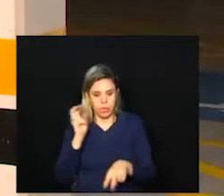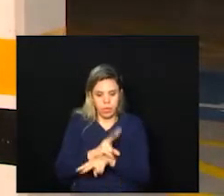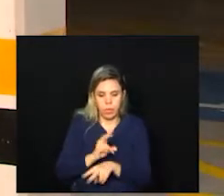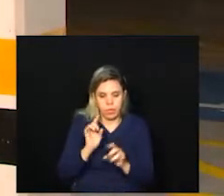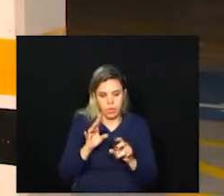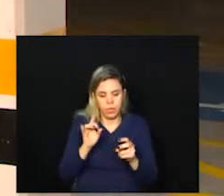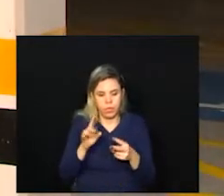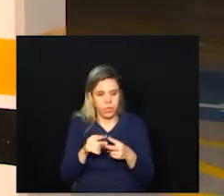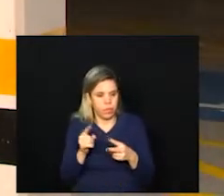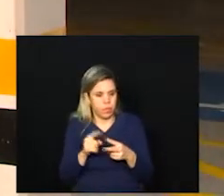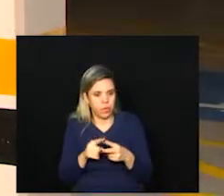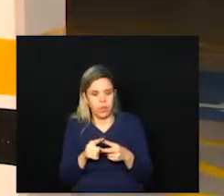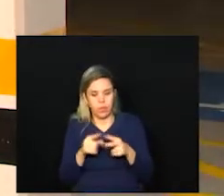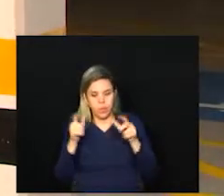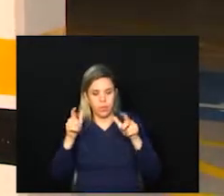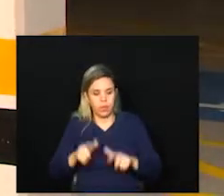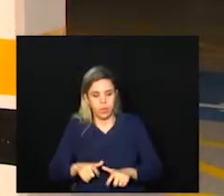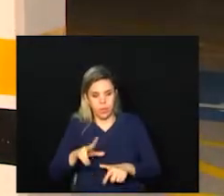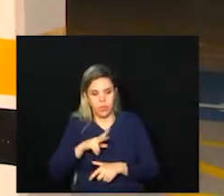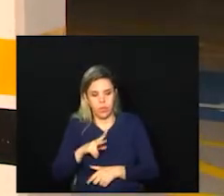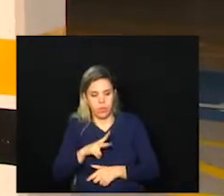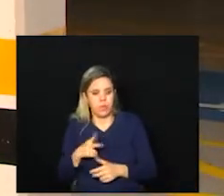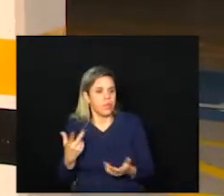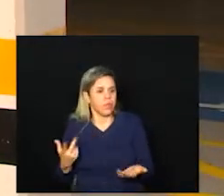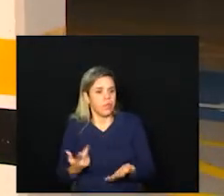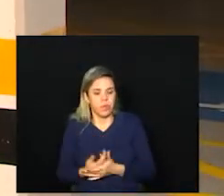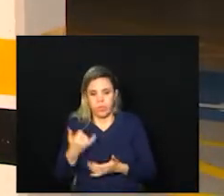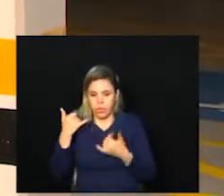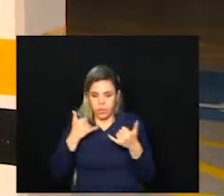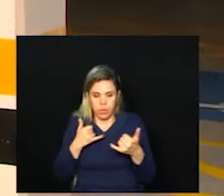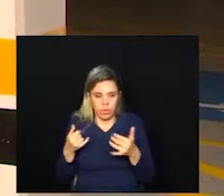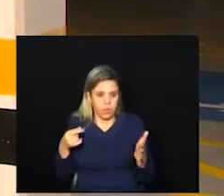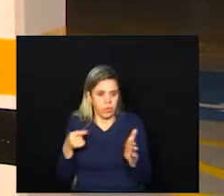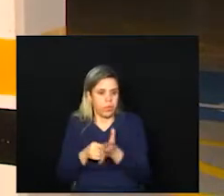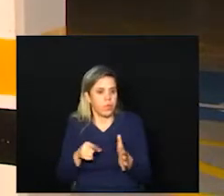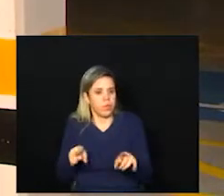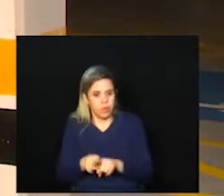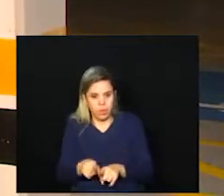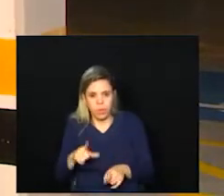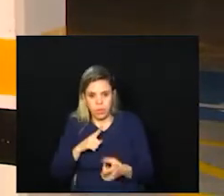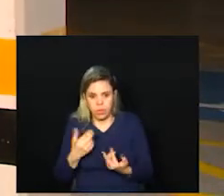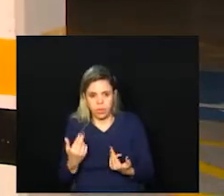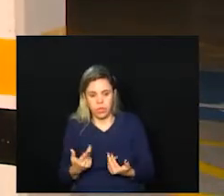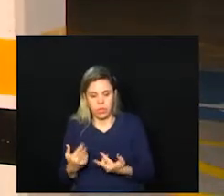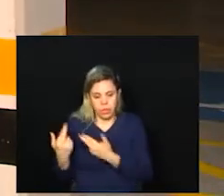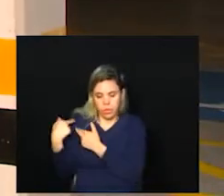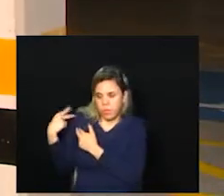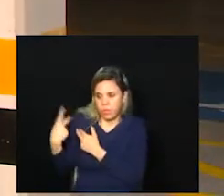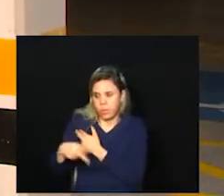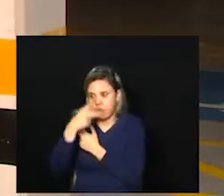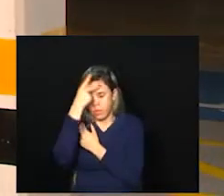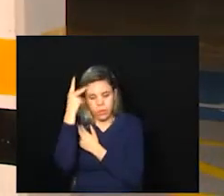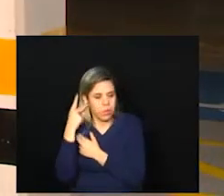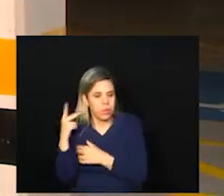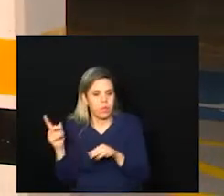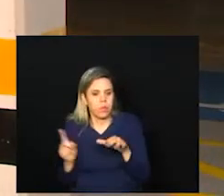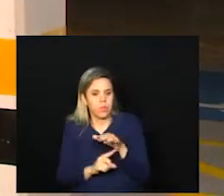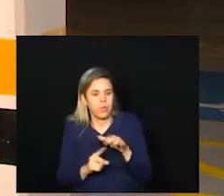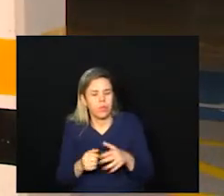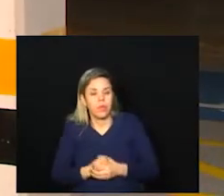especial seja em local privado, o telefone para denúncia tem que ser do responsável do